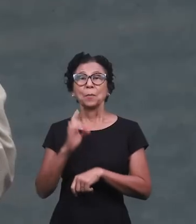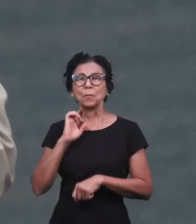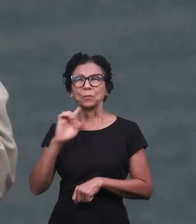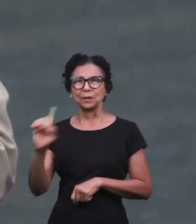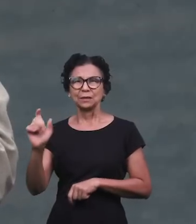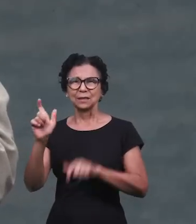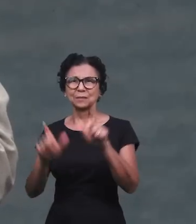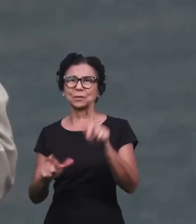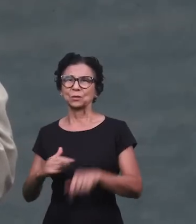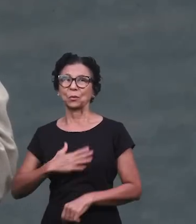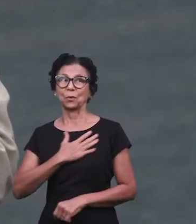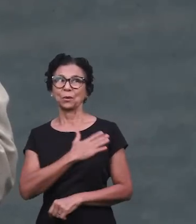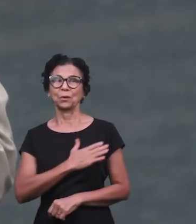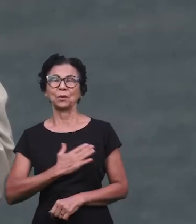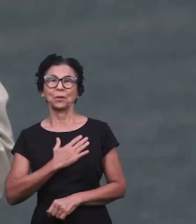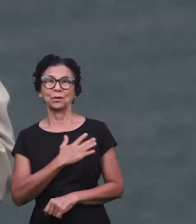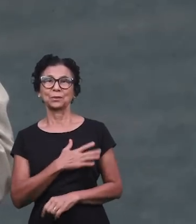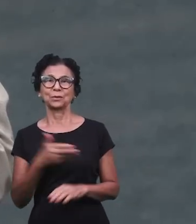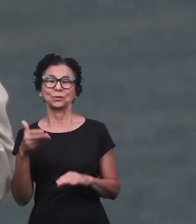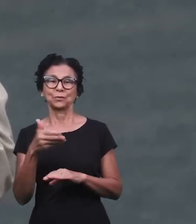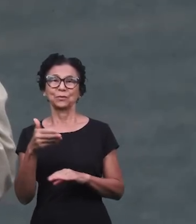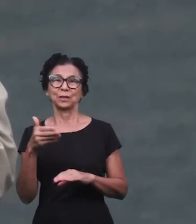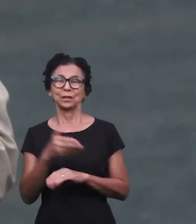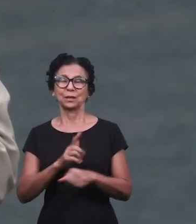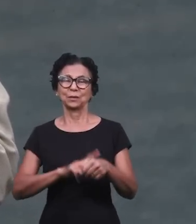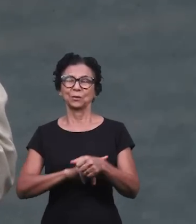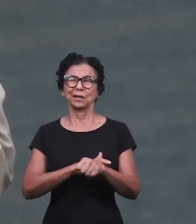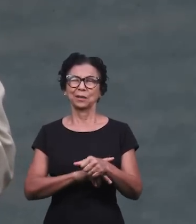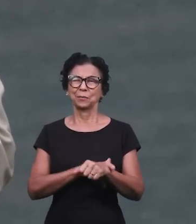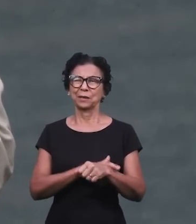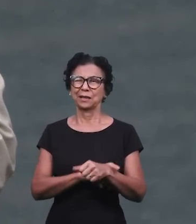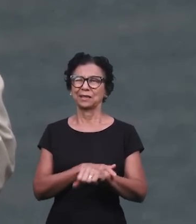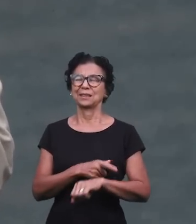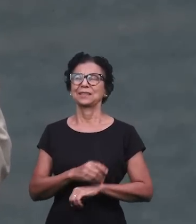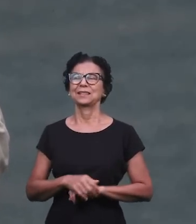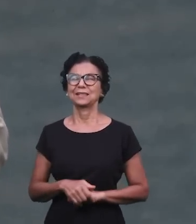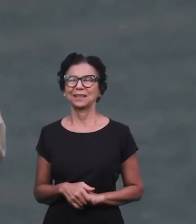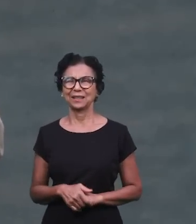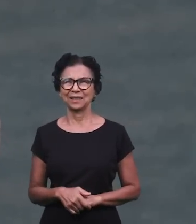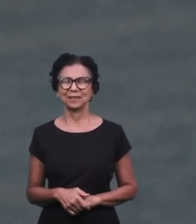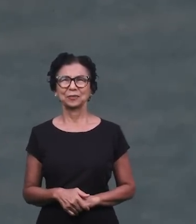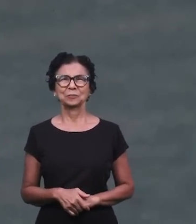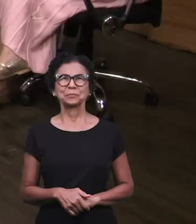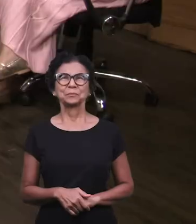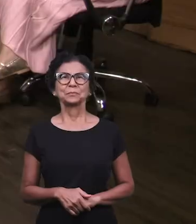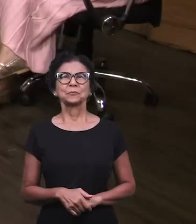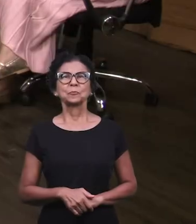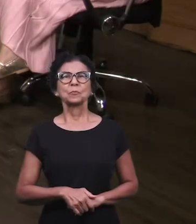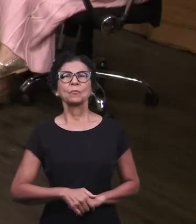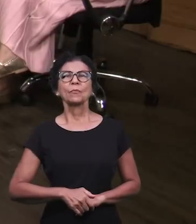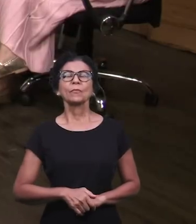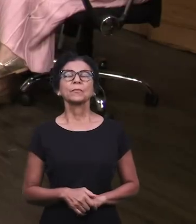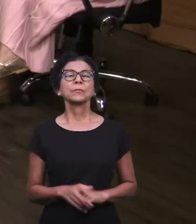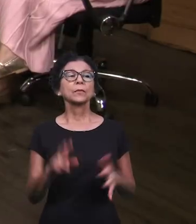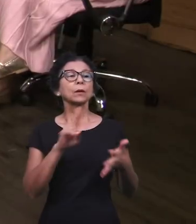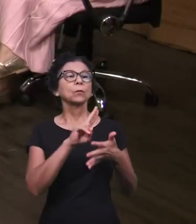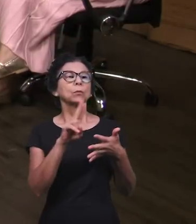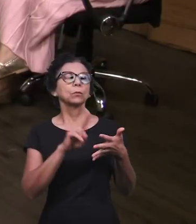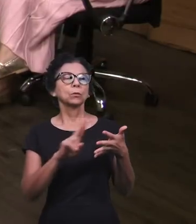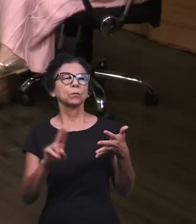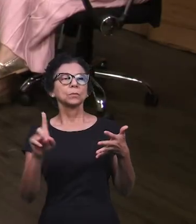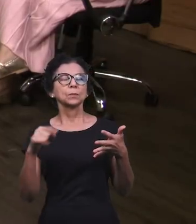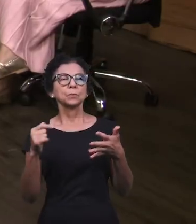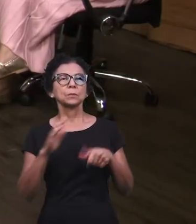verão. E aí a gente brinca que tem um sotaquezinho mineiro lá em Guarapari. Mas segue, Karina. Sim, vou falar o nome dos jovens, depois eles vão se